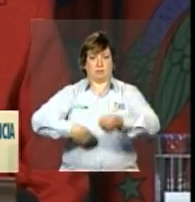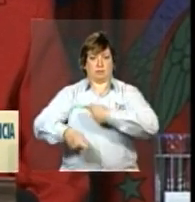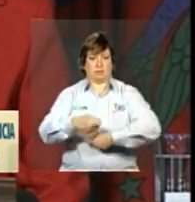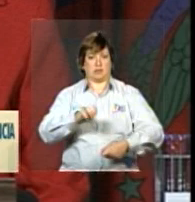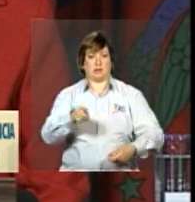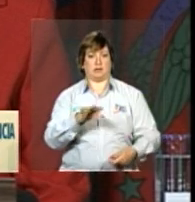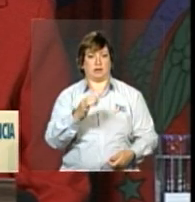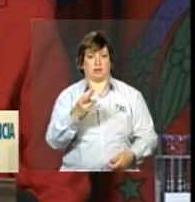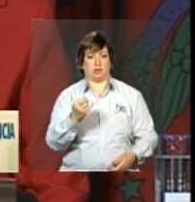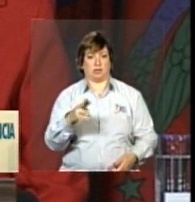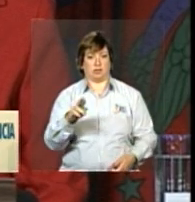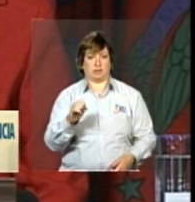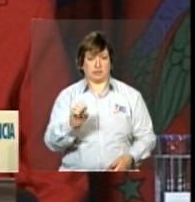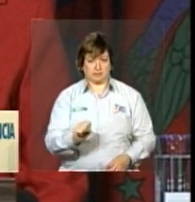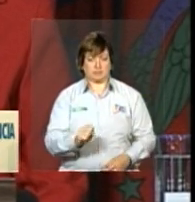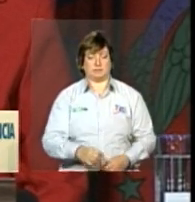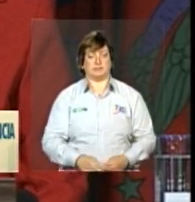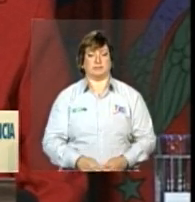Antônio Patriota.